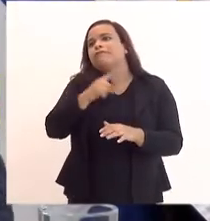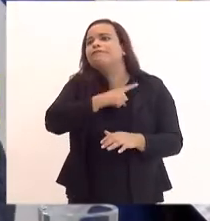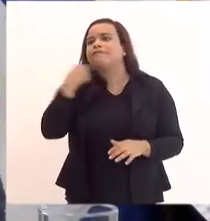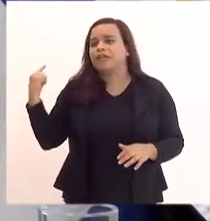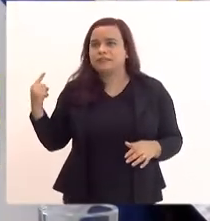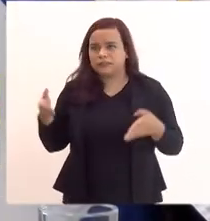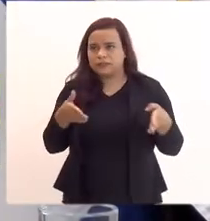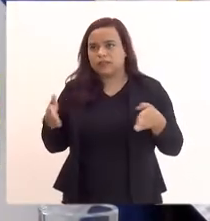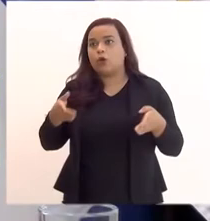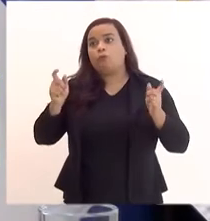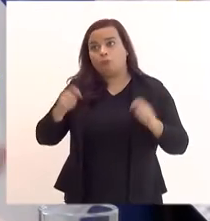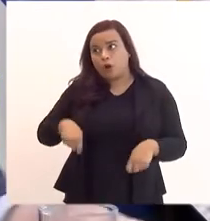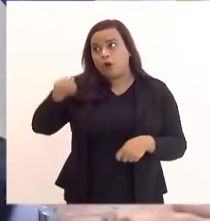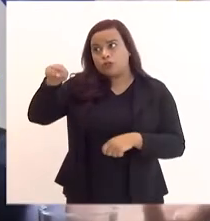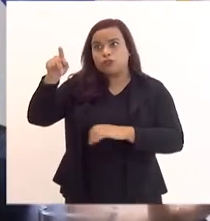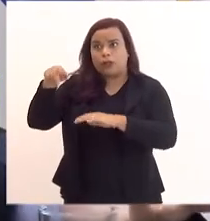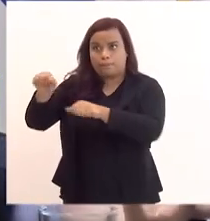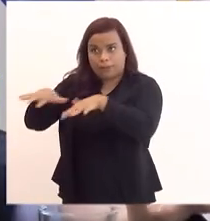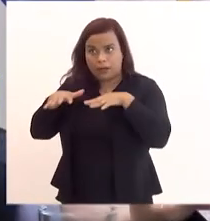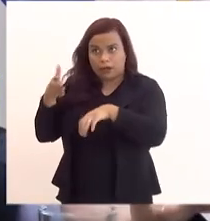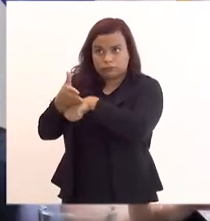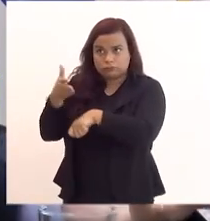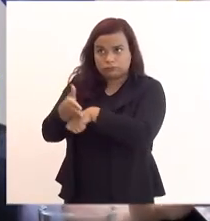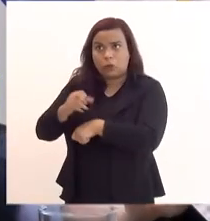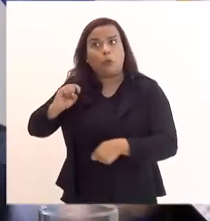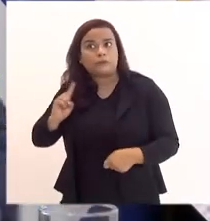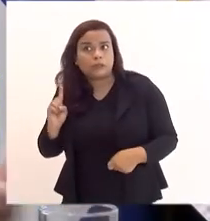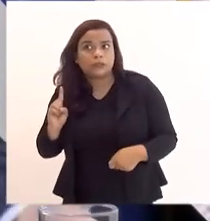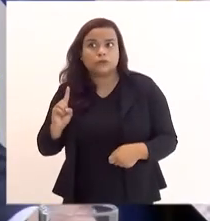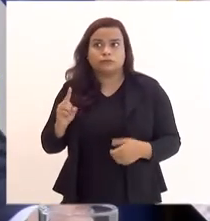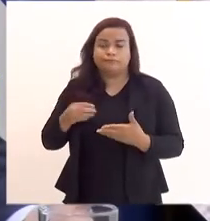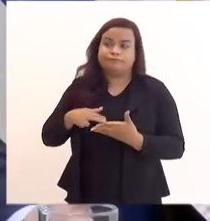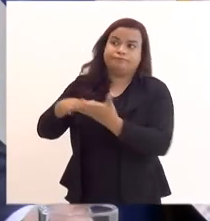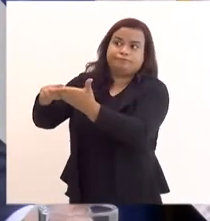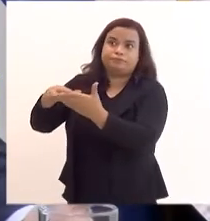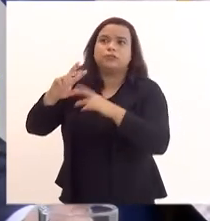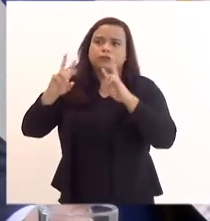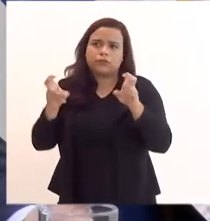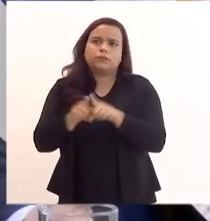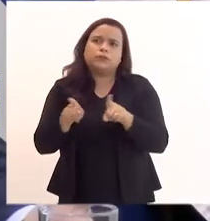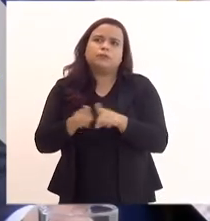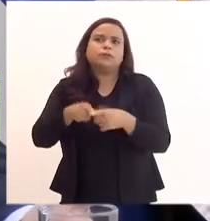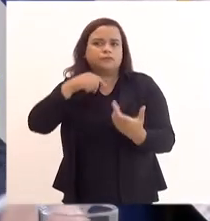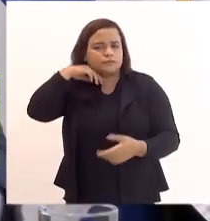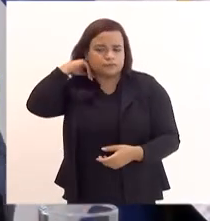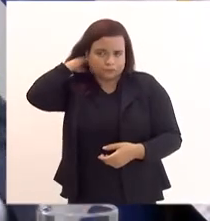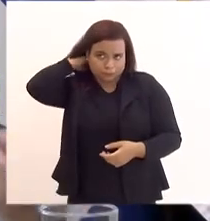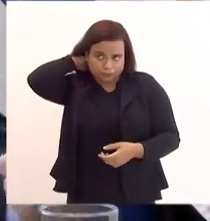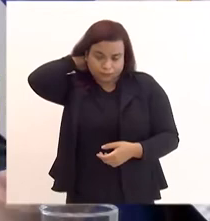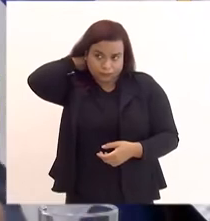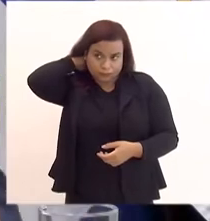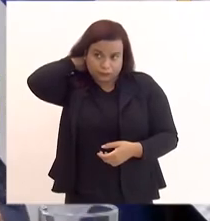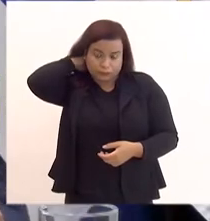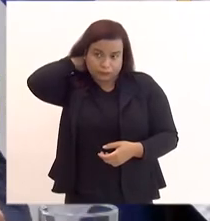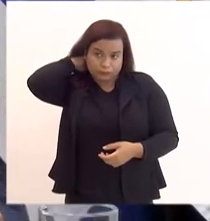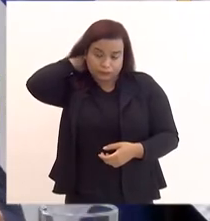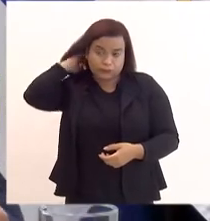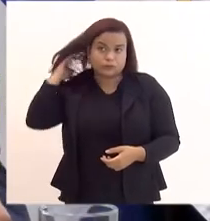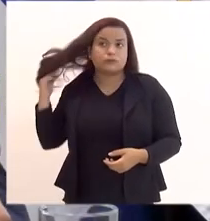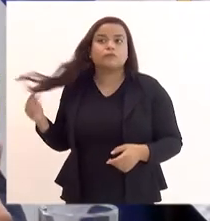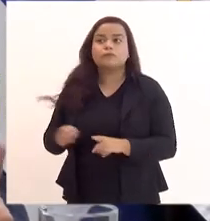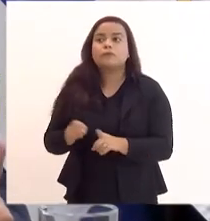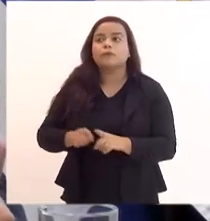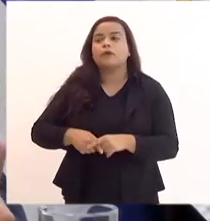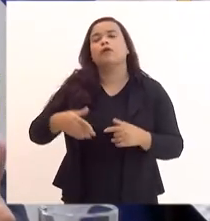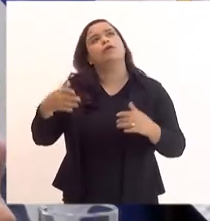ir a plenário, por exemplo... Esse é um outro tema. Deixar o plenário resolver. Se o relatório vencido, um voto